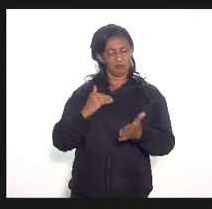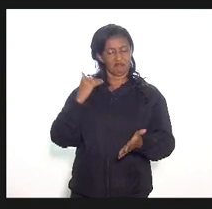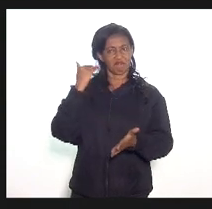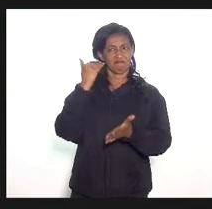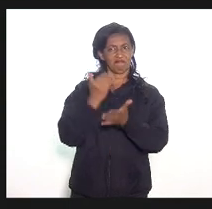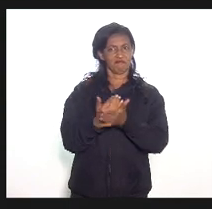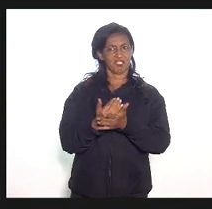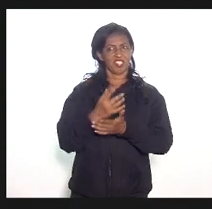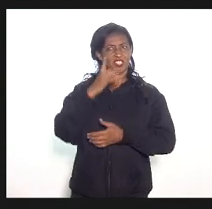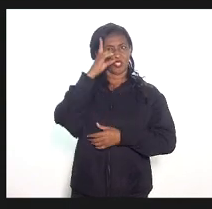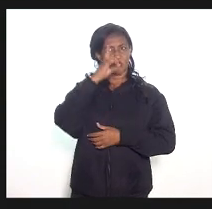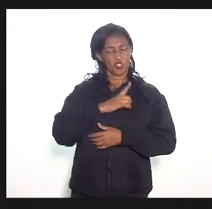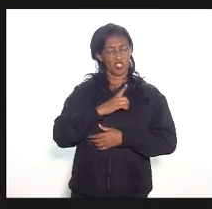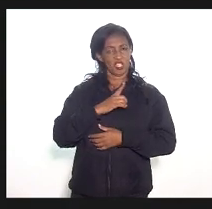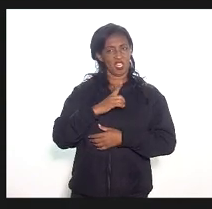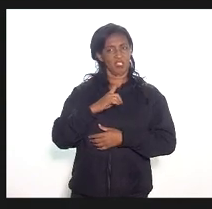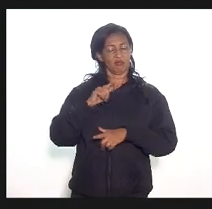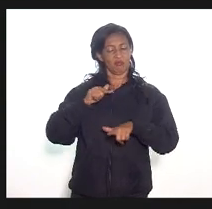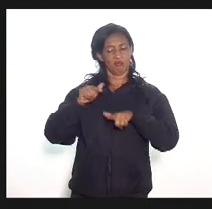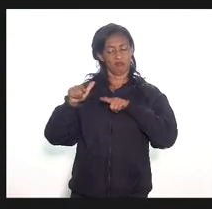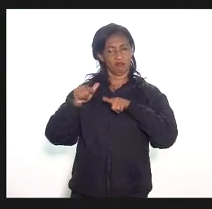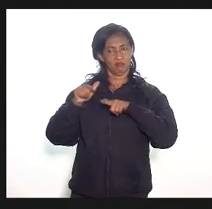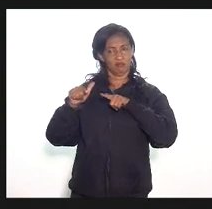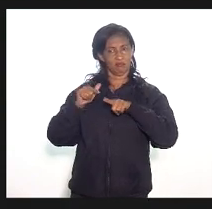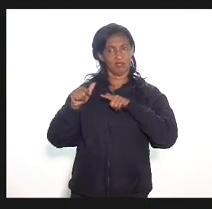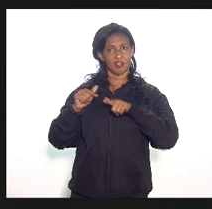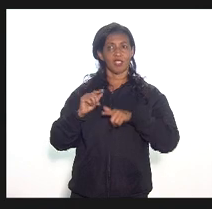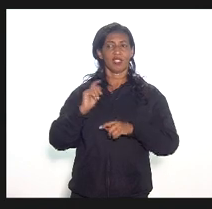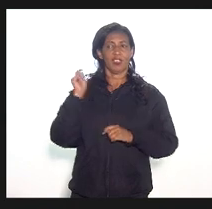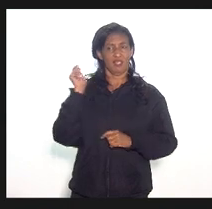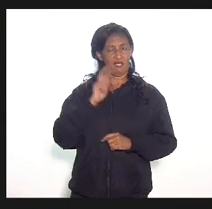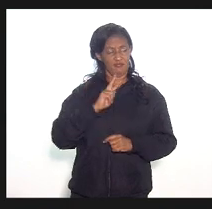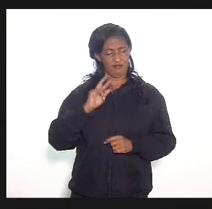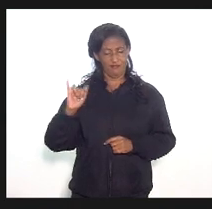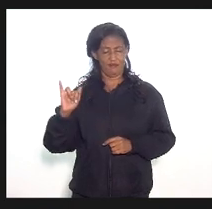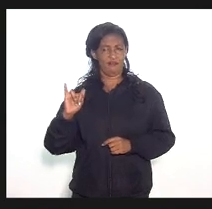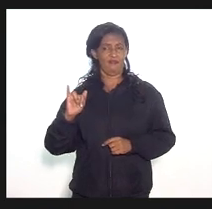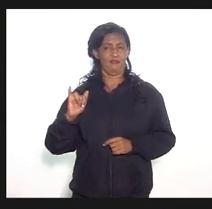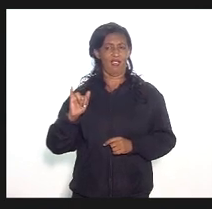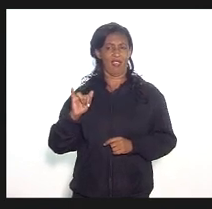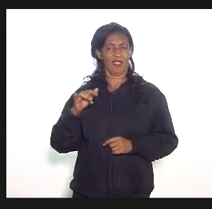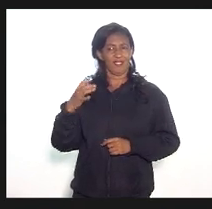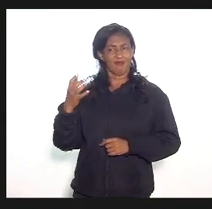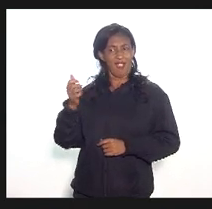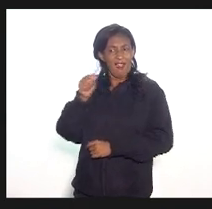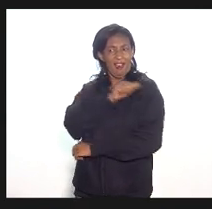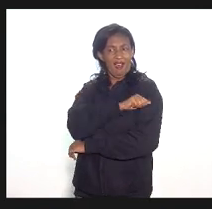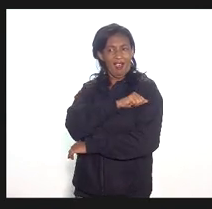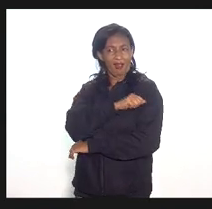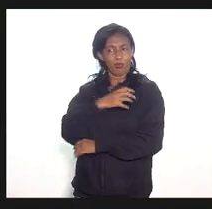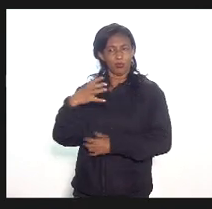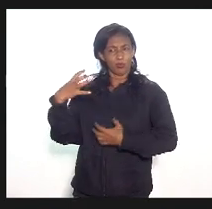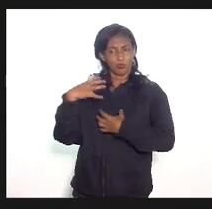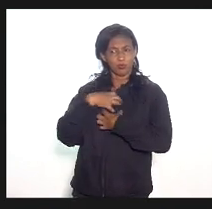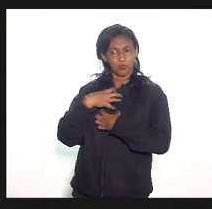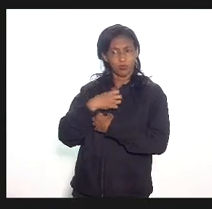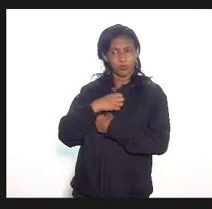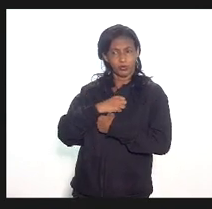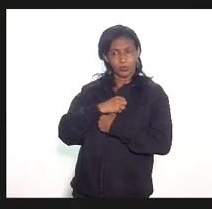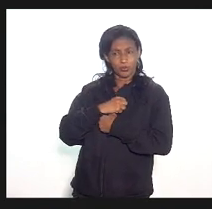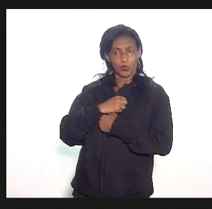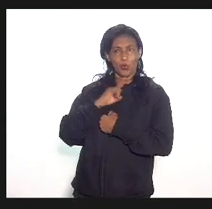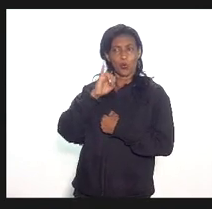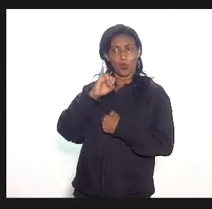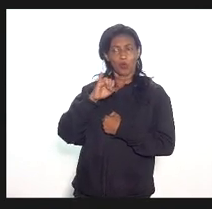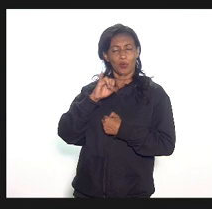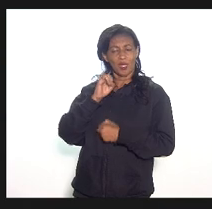o seu direito de cátedra e vai ser usado para constranger alunos na hora que eles quiserem se defender desses